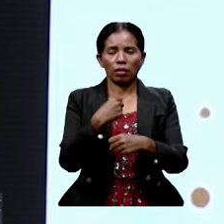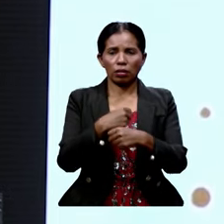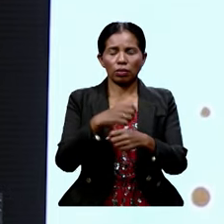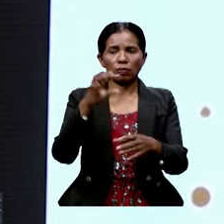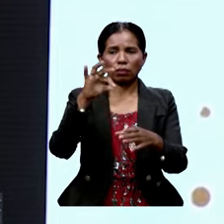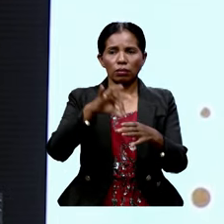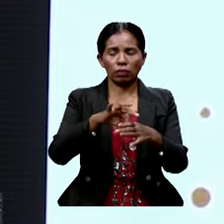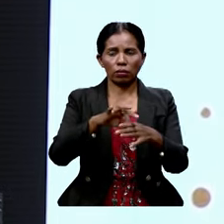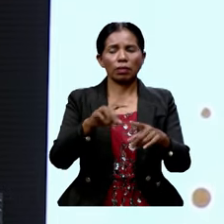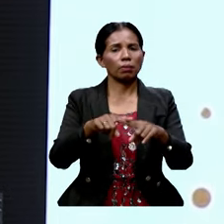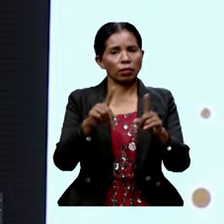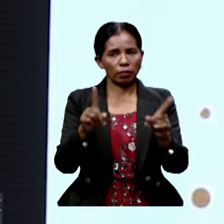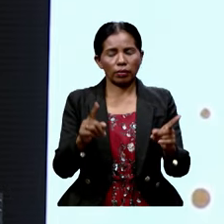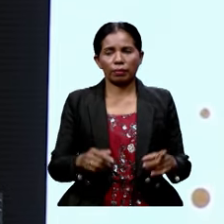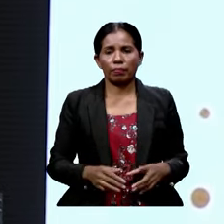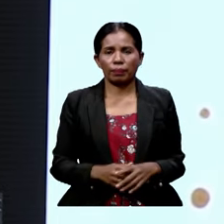Uma vez.